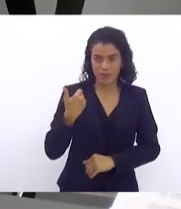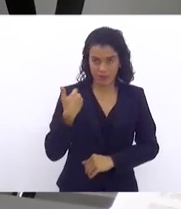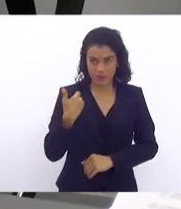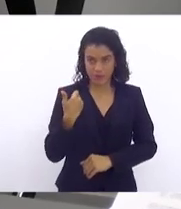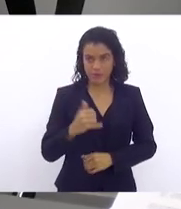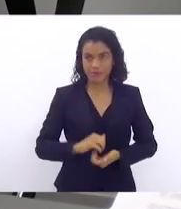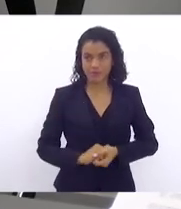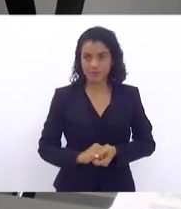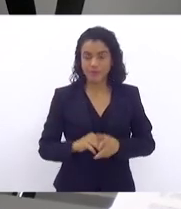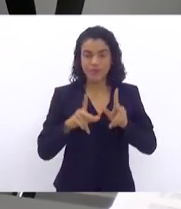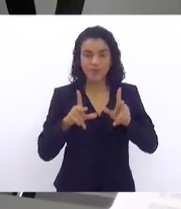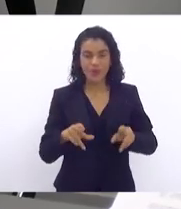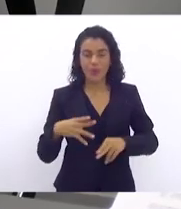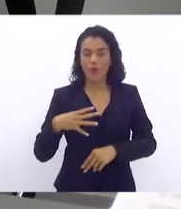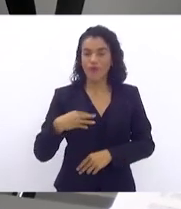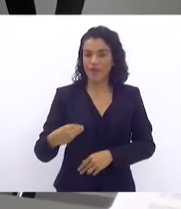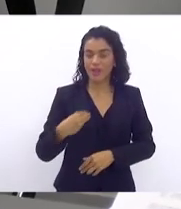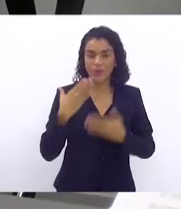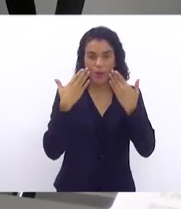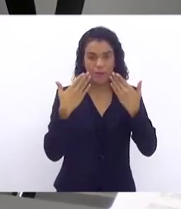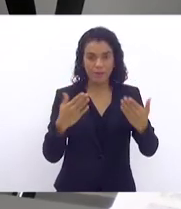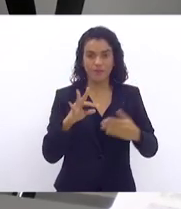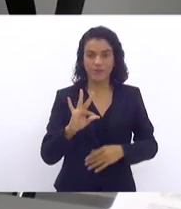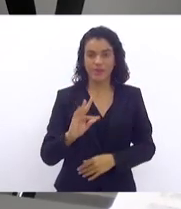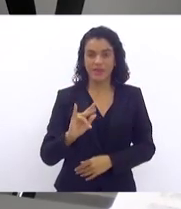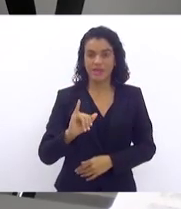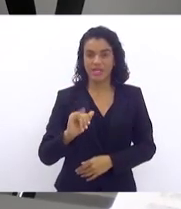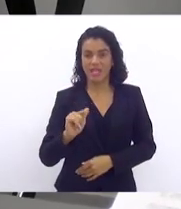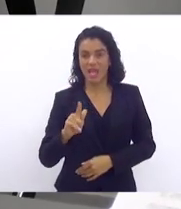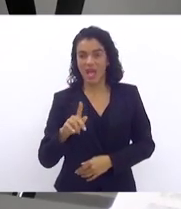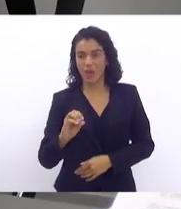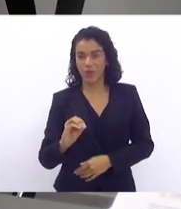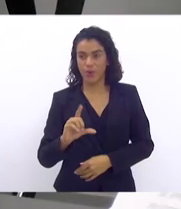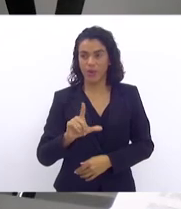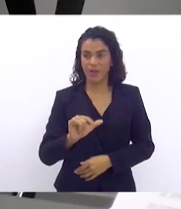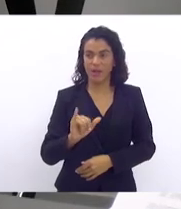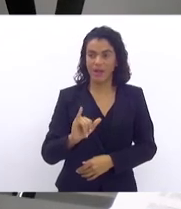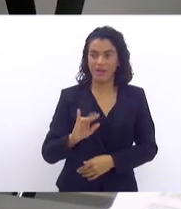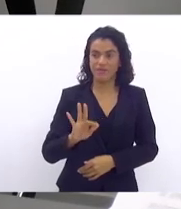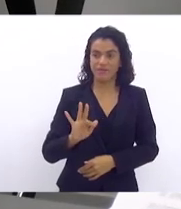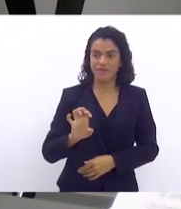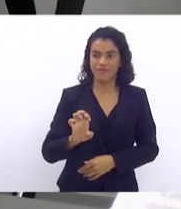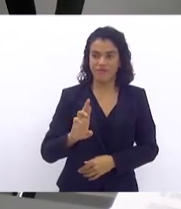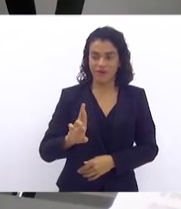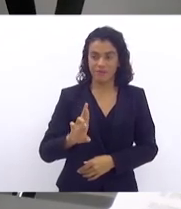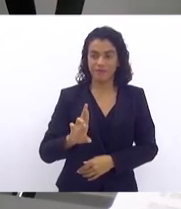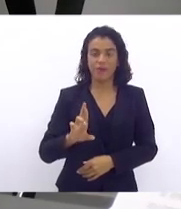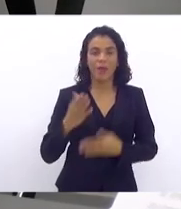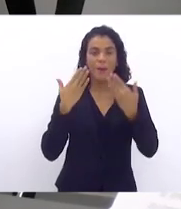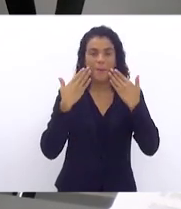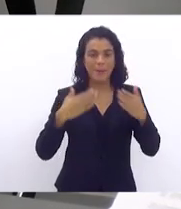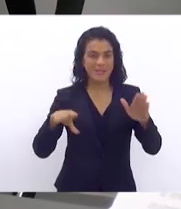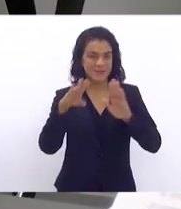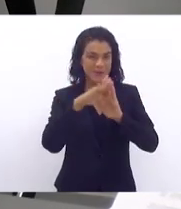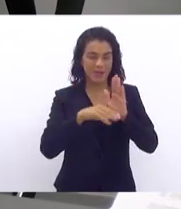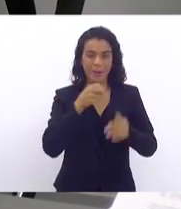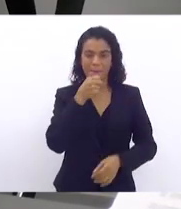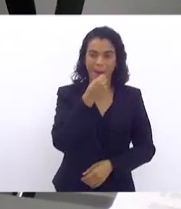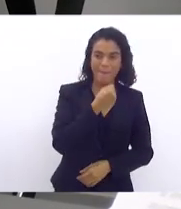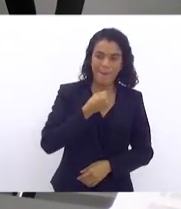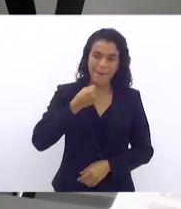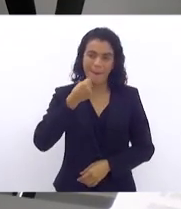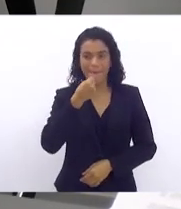caso da filha do apresentador Thiago Leifert, da Rede Globo, que apresenta o programa The Voice.